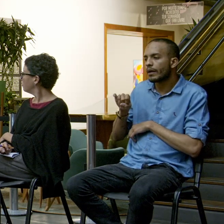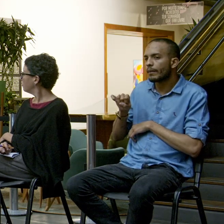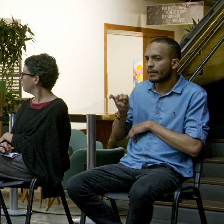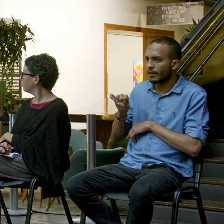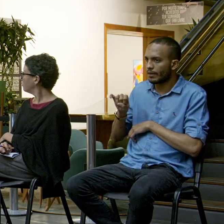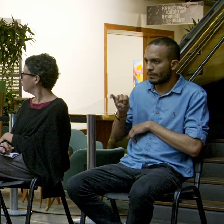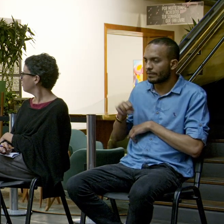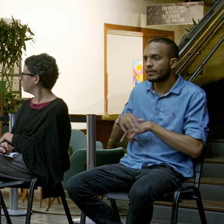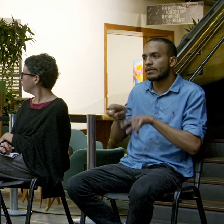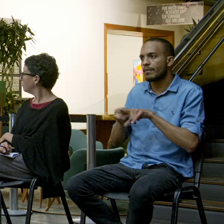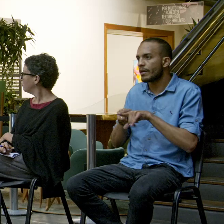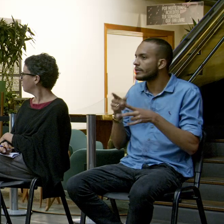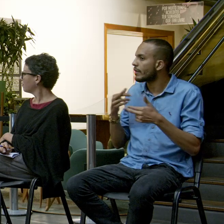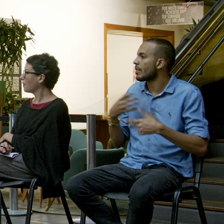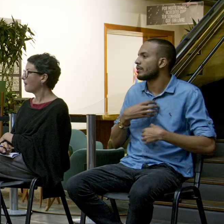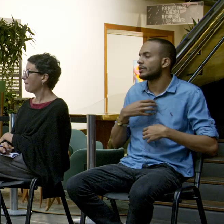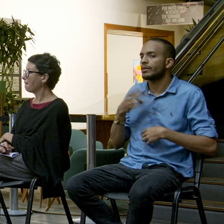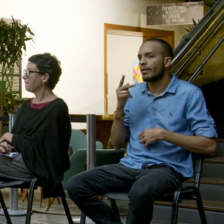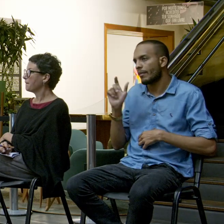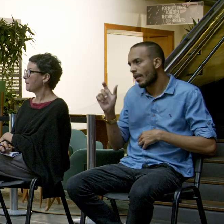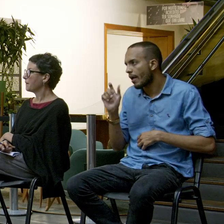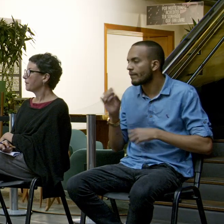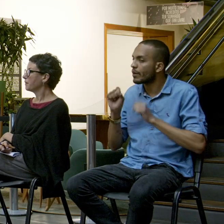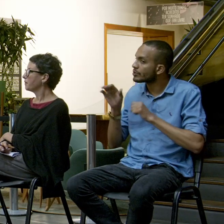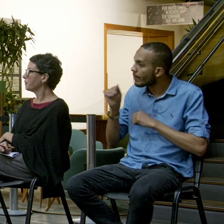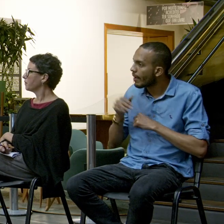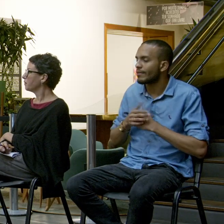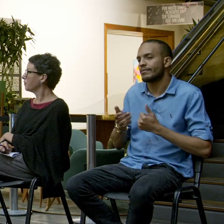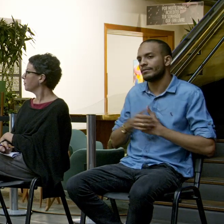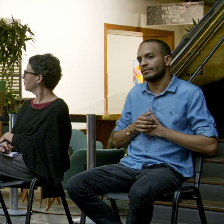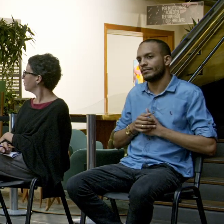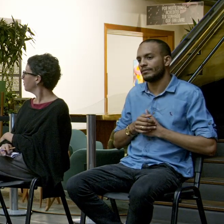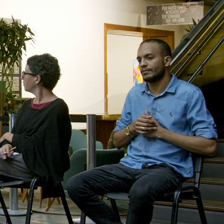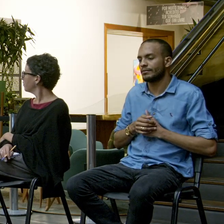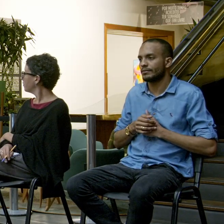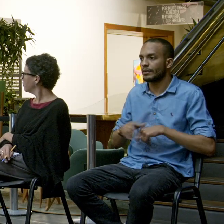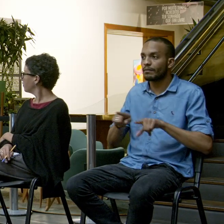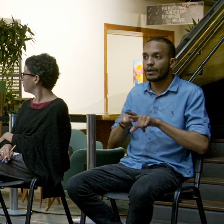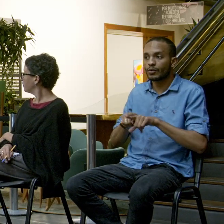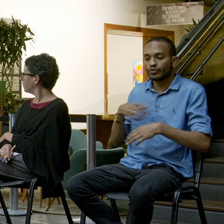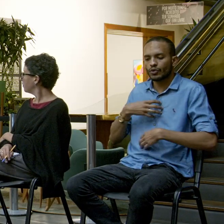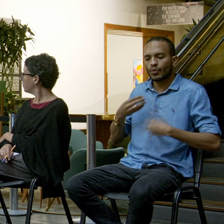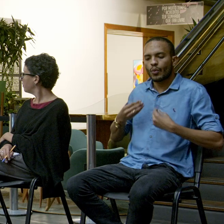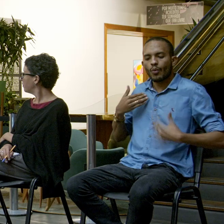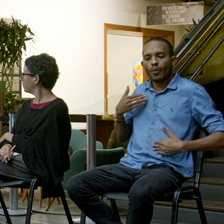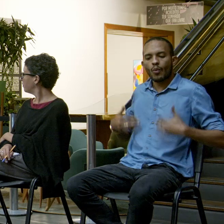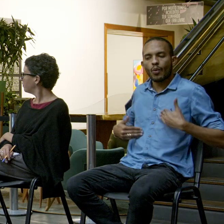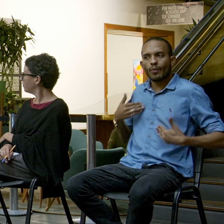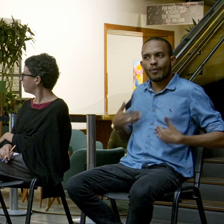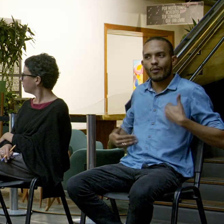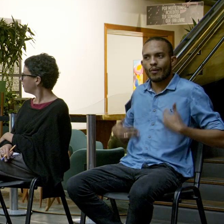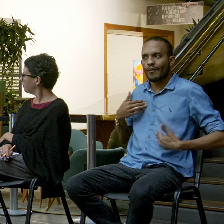ser, né? Tem leituras muito diferentes para essa palavra, e eu acho que é o corpo, é você ver como o corpo de quem